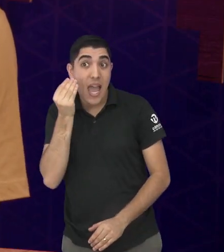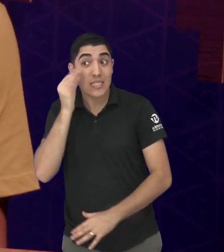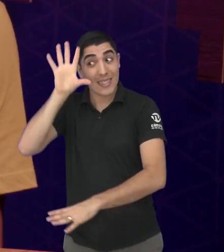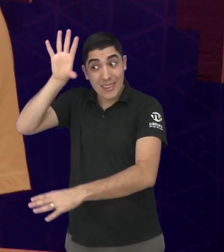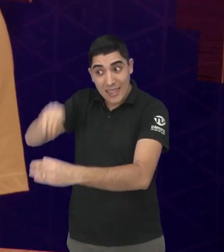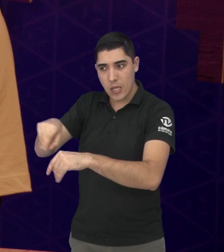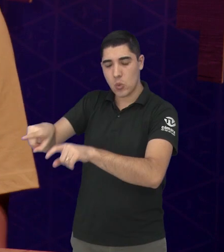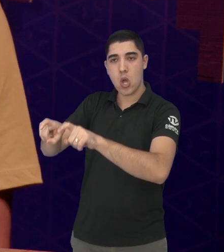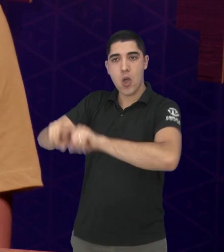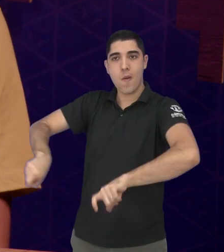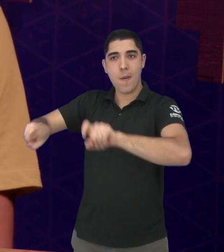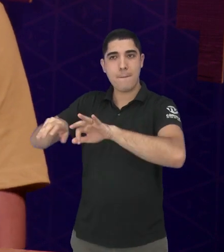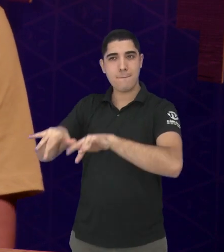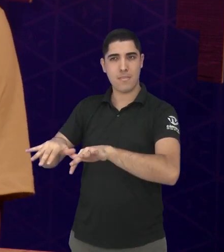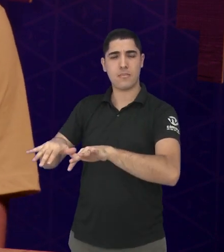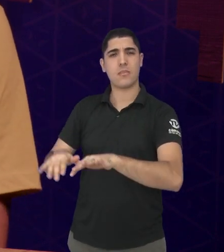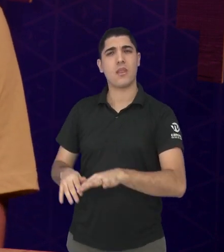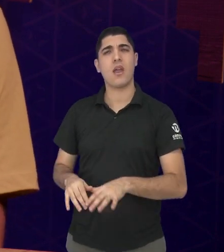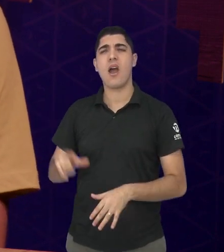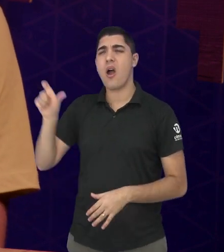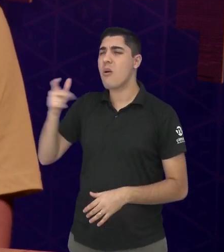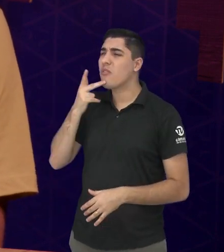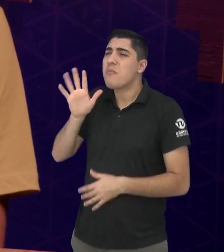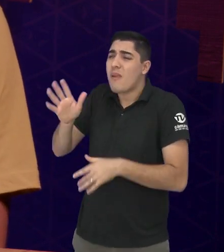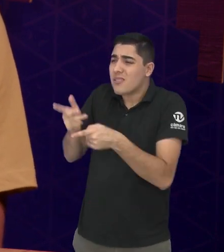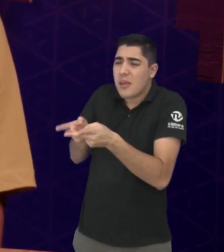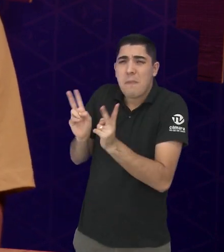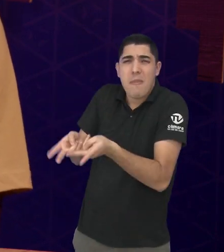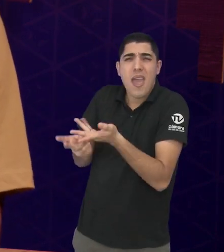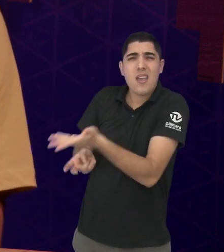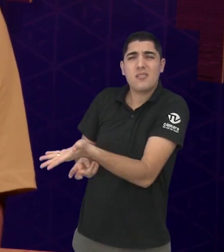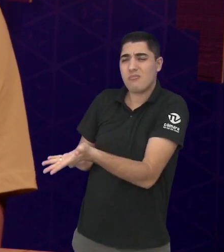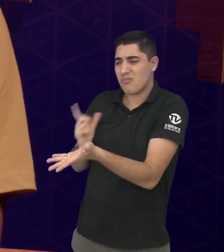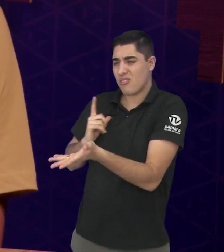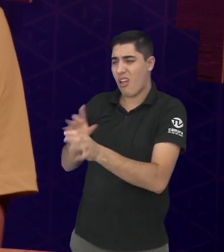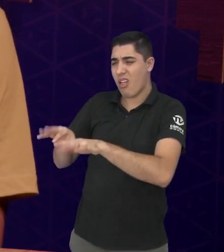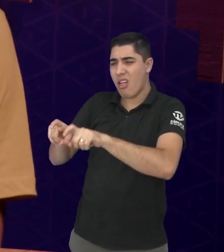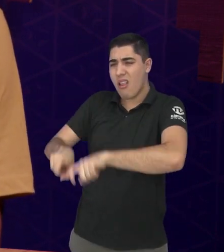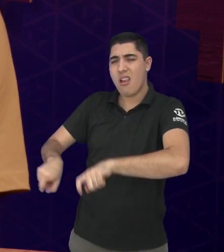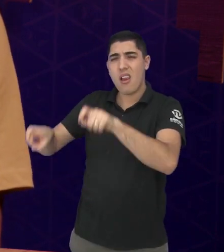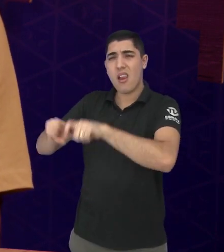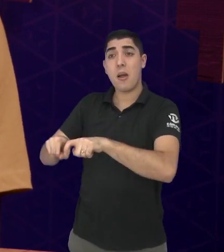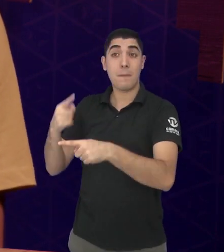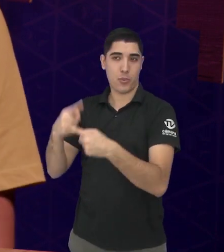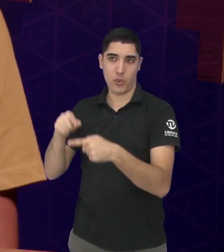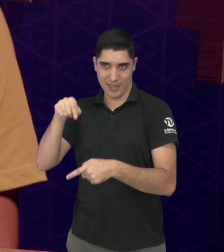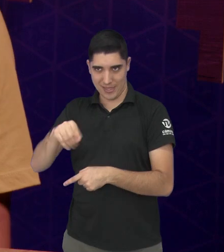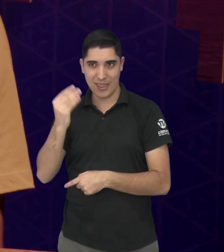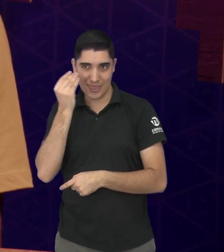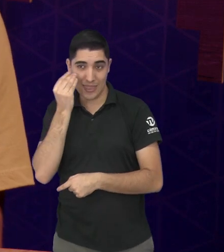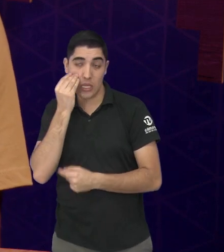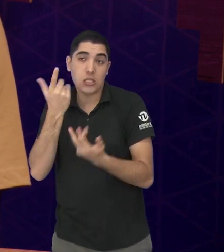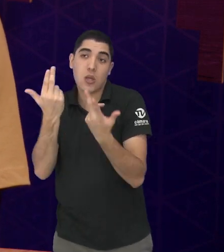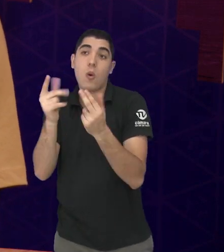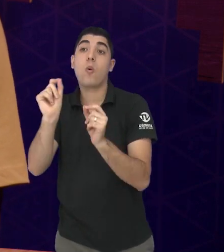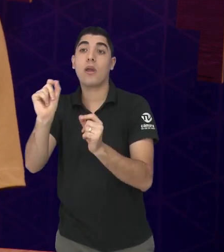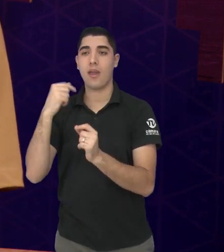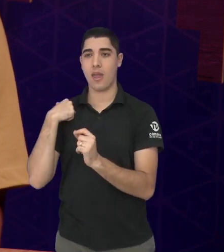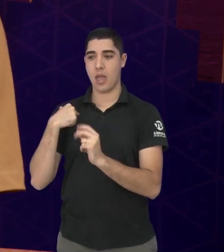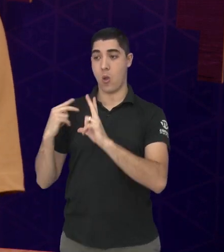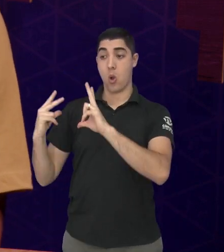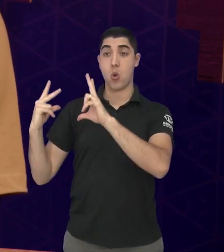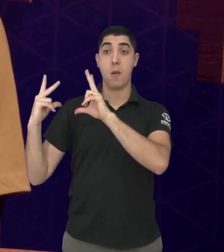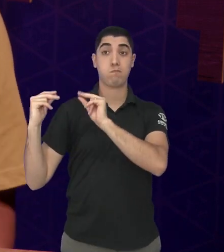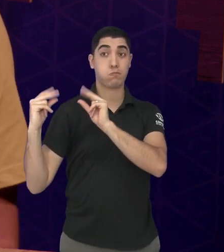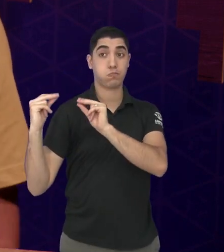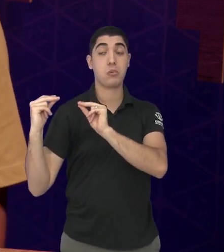o programador fala, mas você já tá me contando que é uma máquina. Então, porque o teste de Turing é você